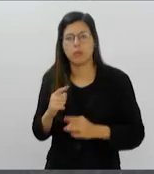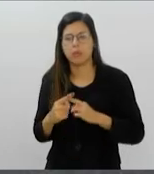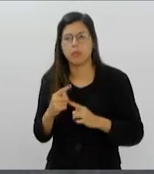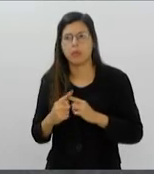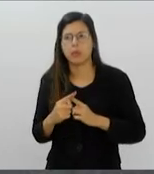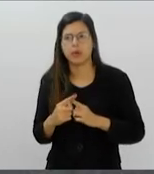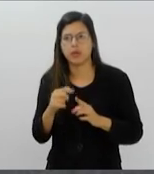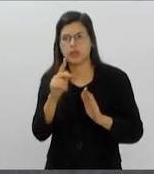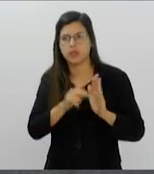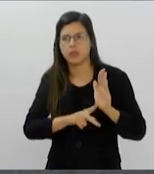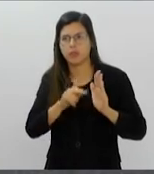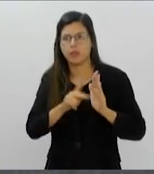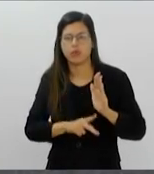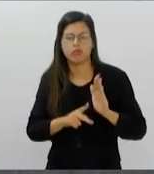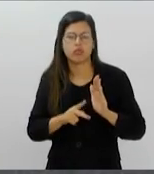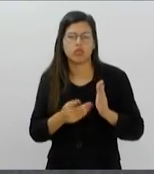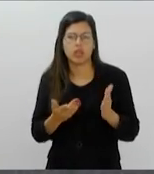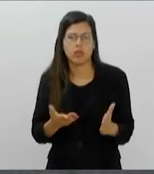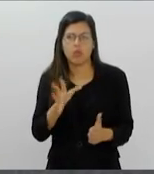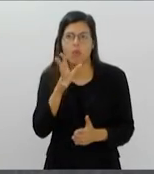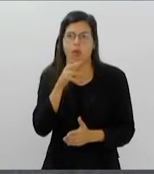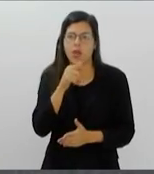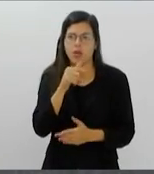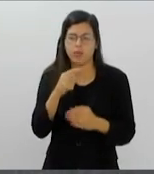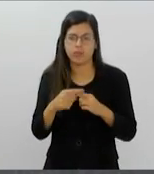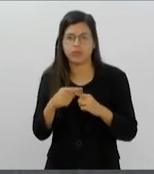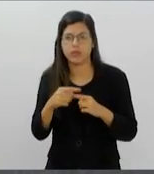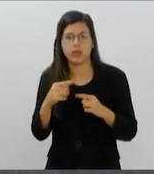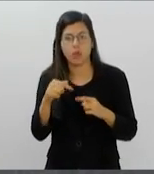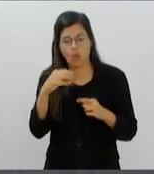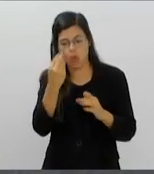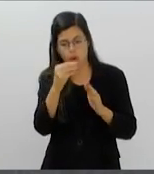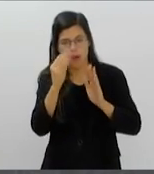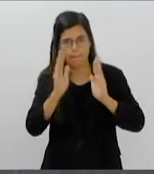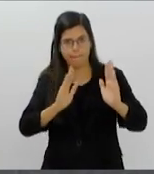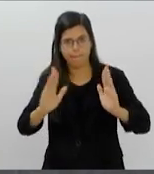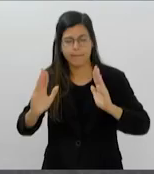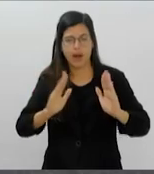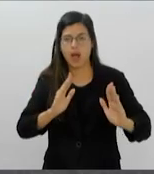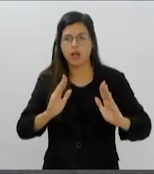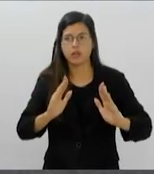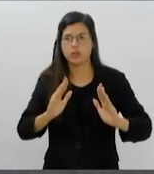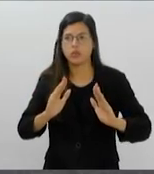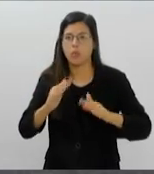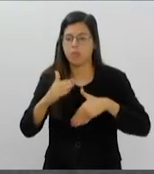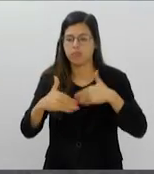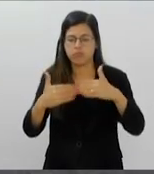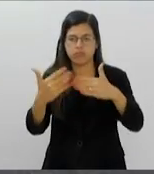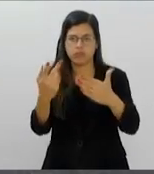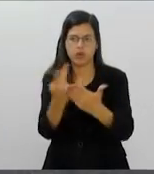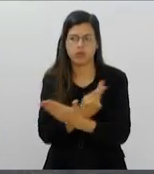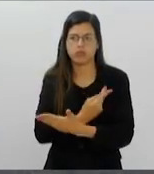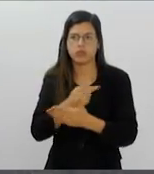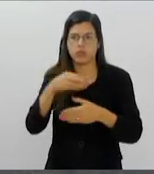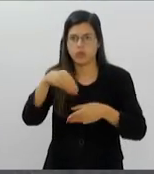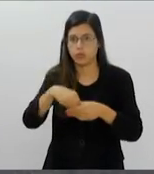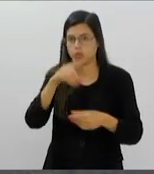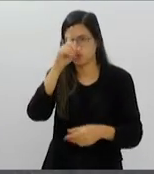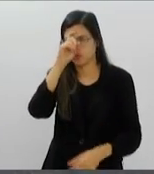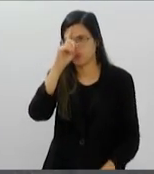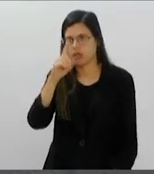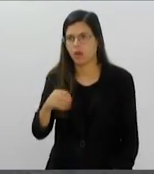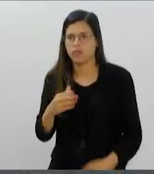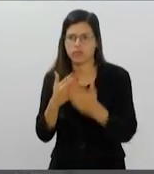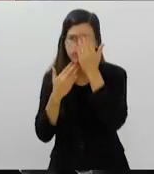que apenas dá um prazo para a pessoa ter acesso ao que aconteceu com ela mesmo durante uma intervenção médica. Obrigado,